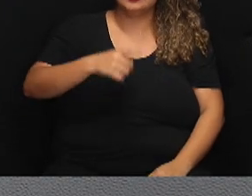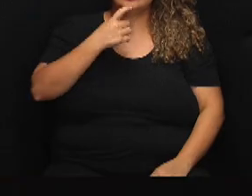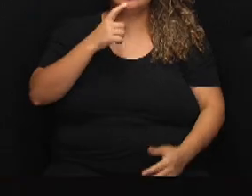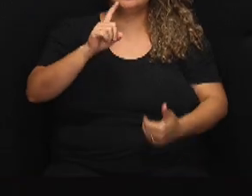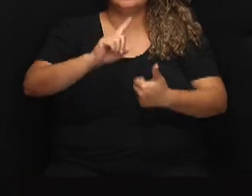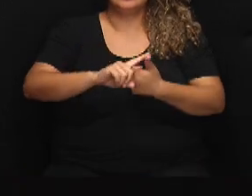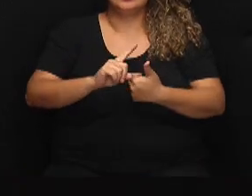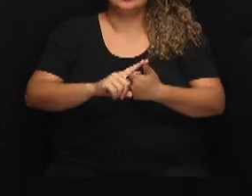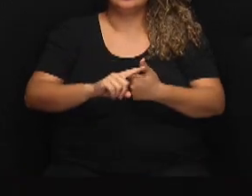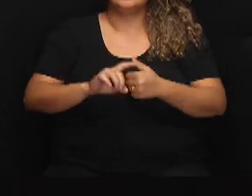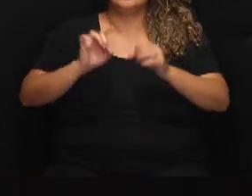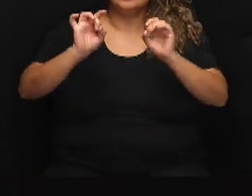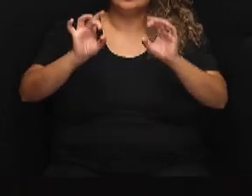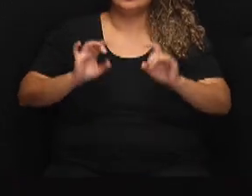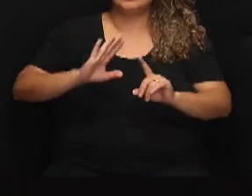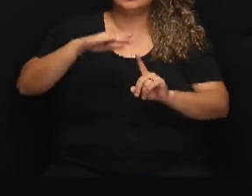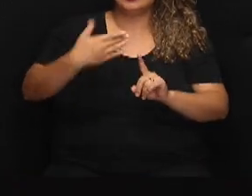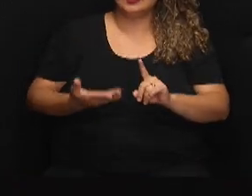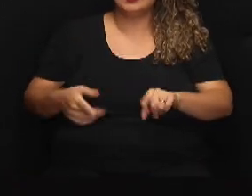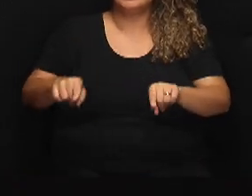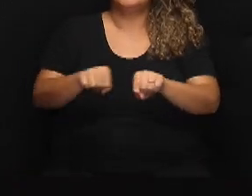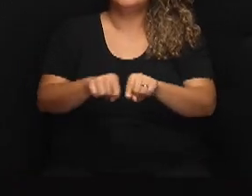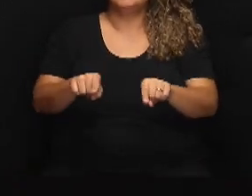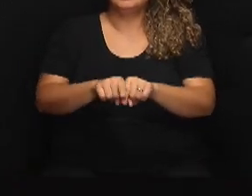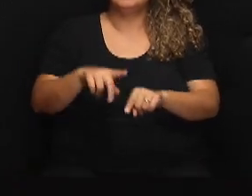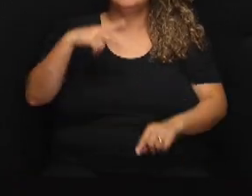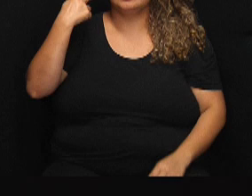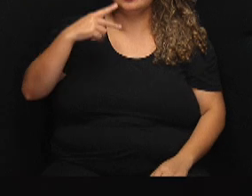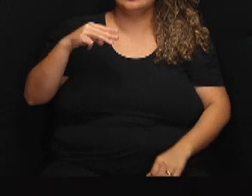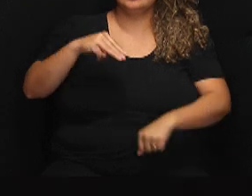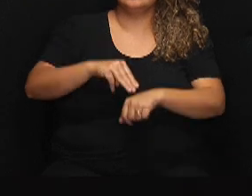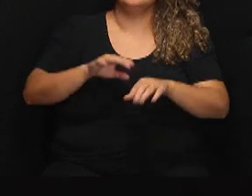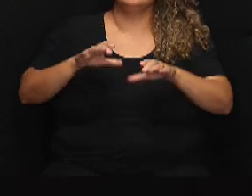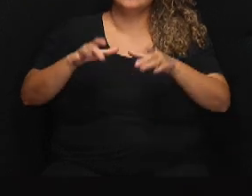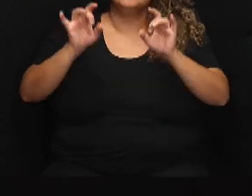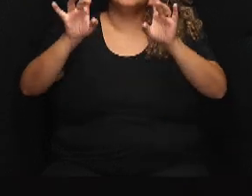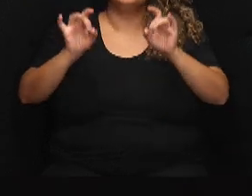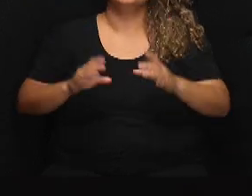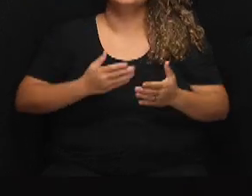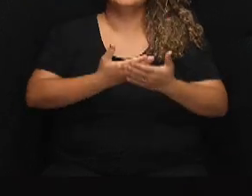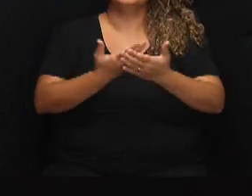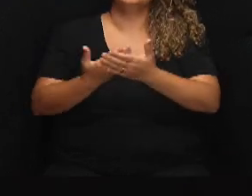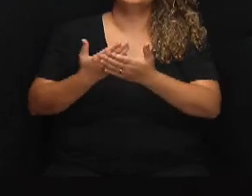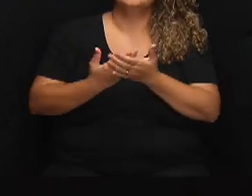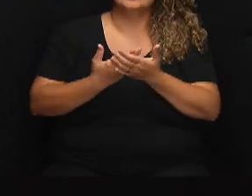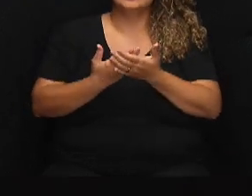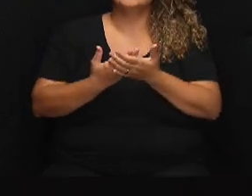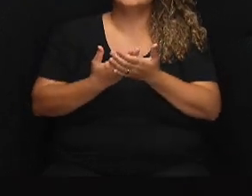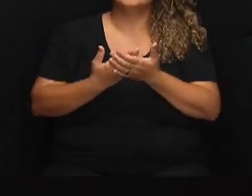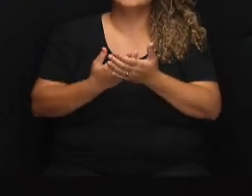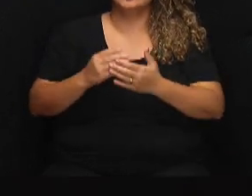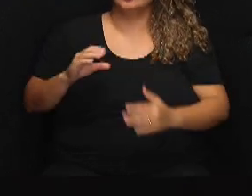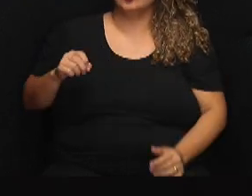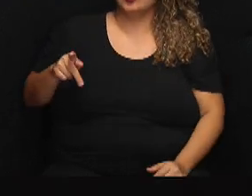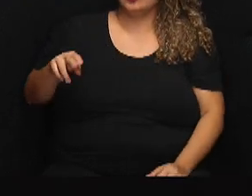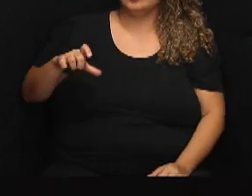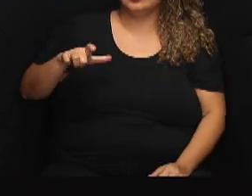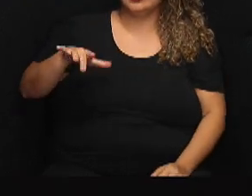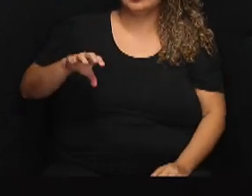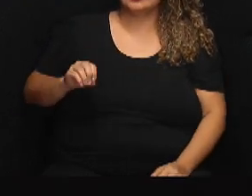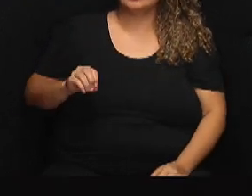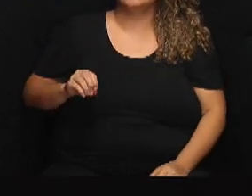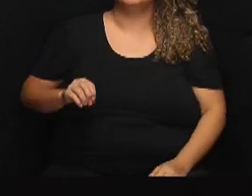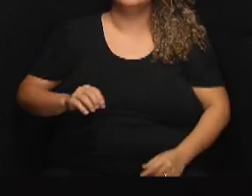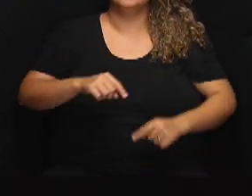Comissão Especial de Honraria e também a vereadora é membro da Comissão Especial de Estudos sobre o Complexo Municipal de Salas de